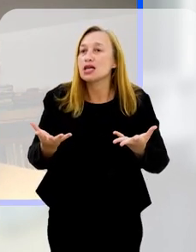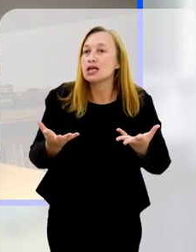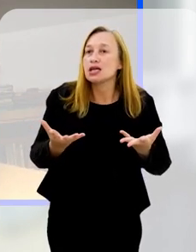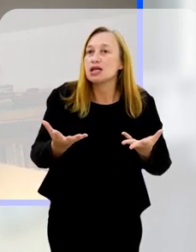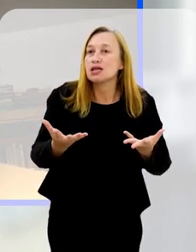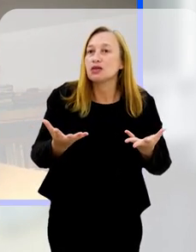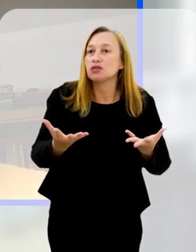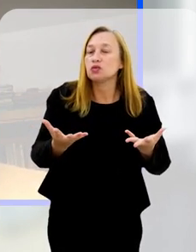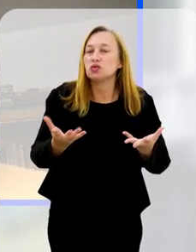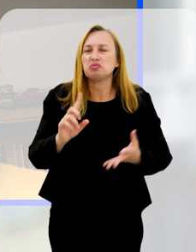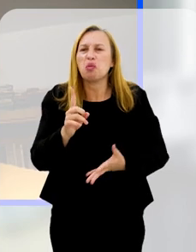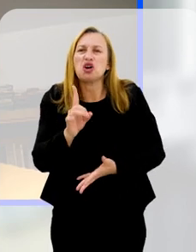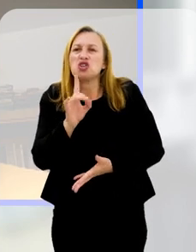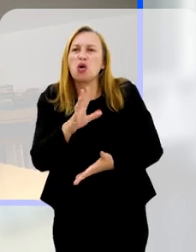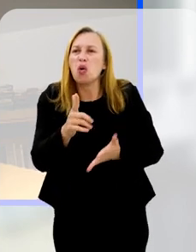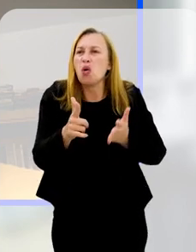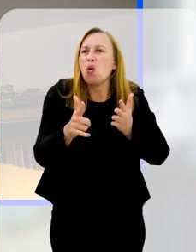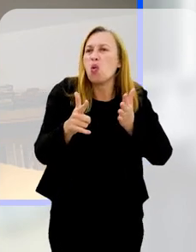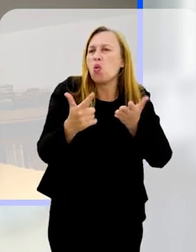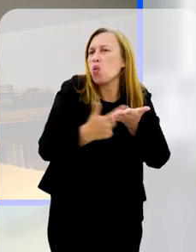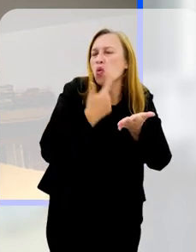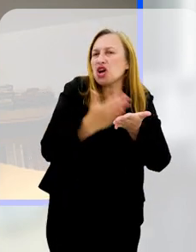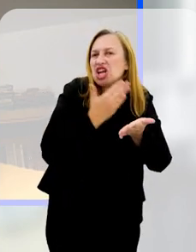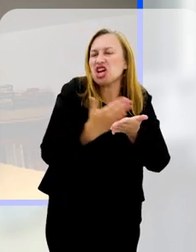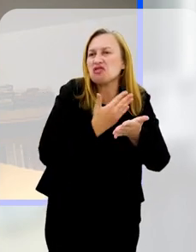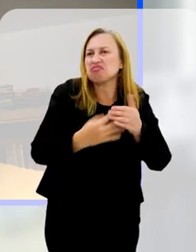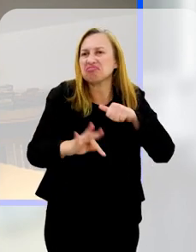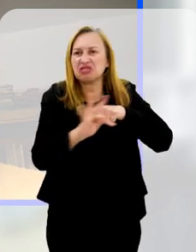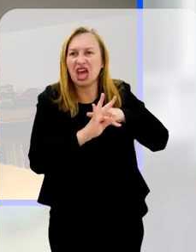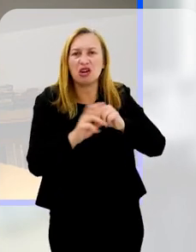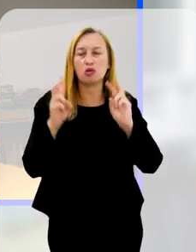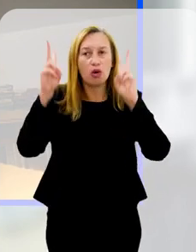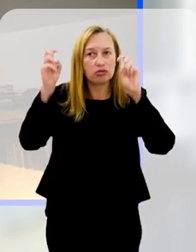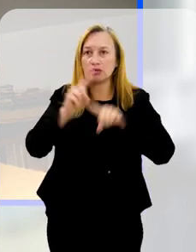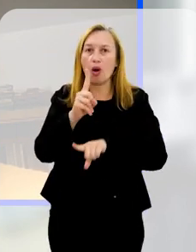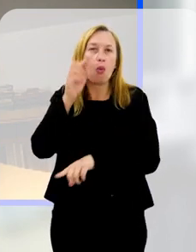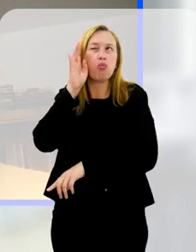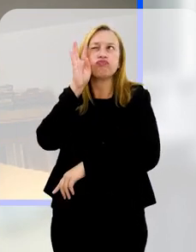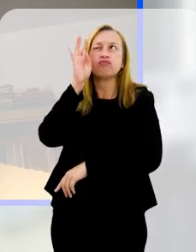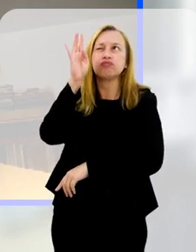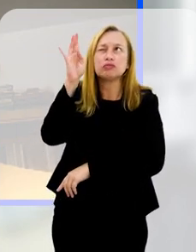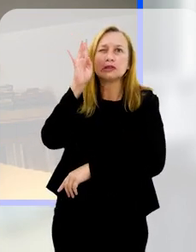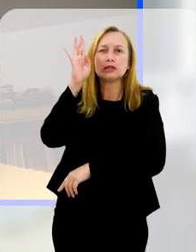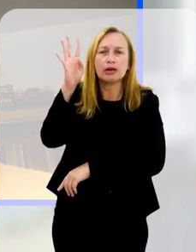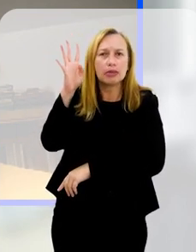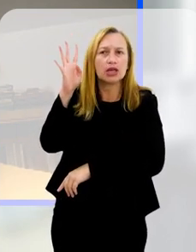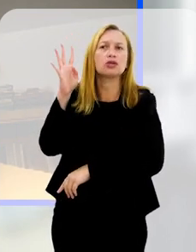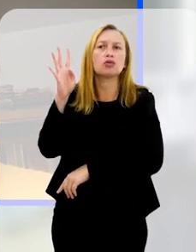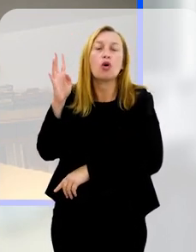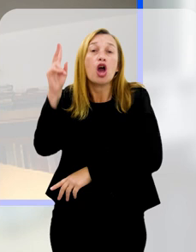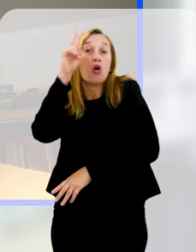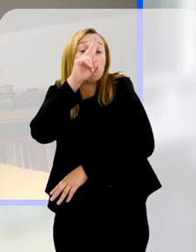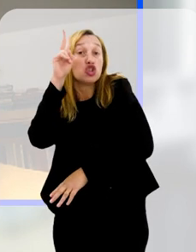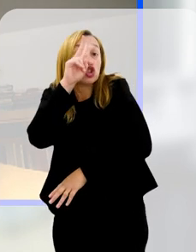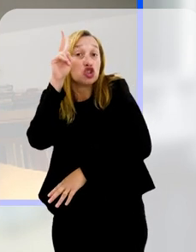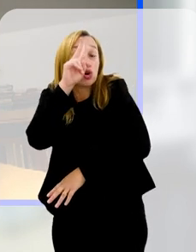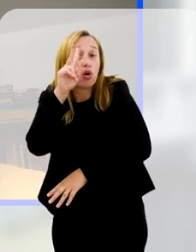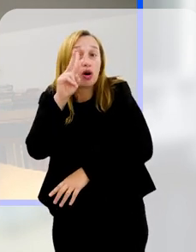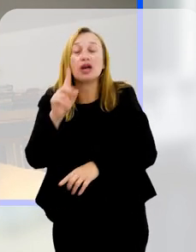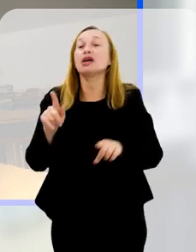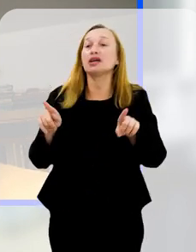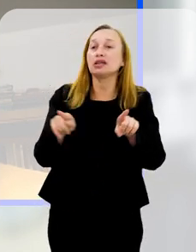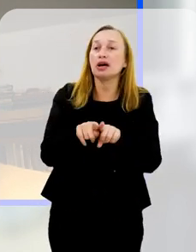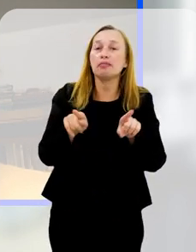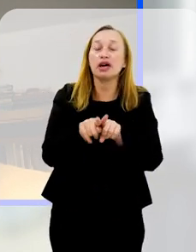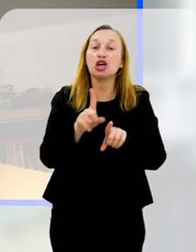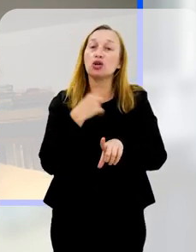facilita, porque ele não é um livro técnico sobre o assunto, ele é uma reflexão, uma história, mas ao mesmo